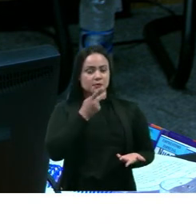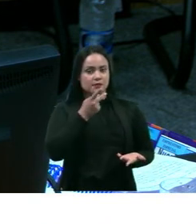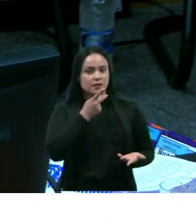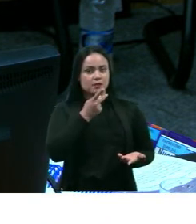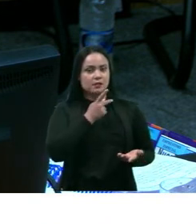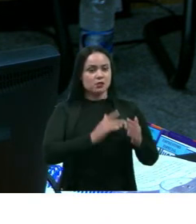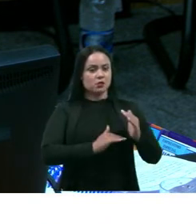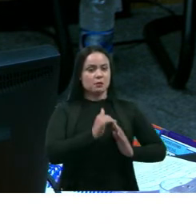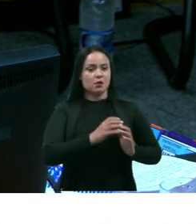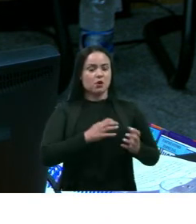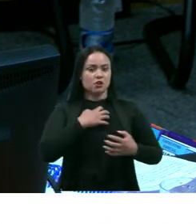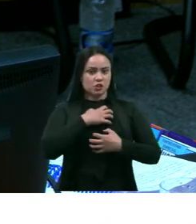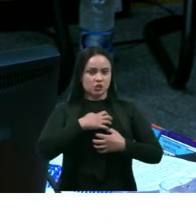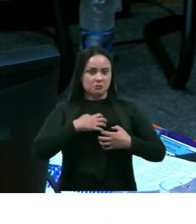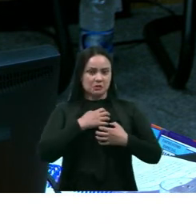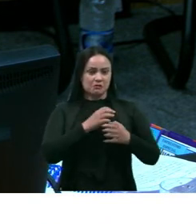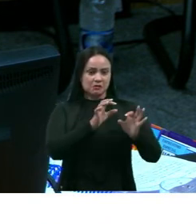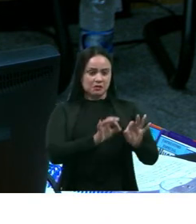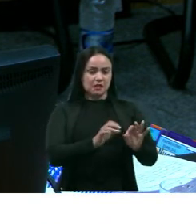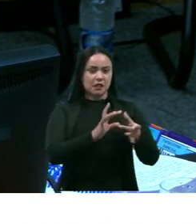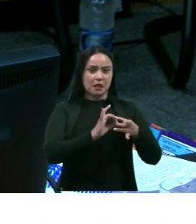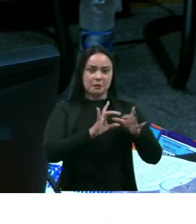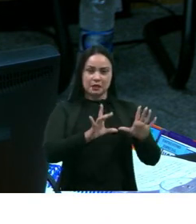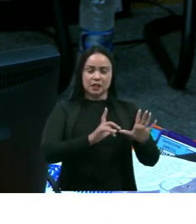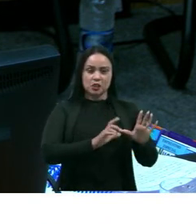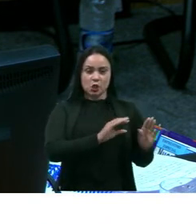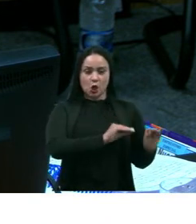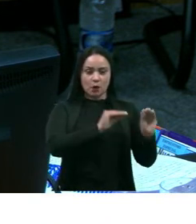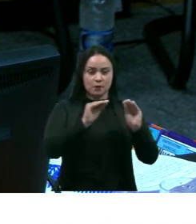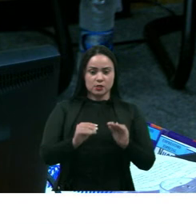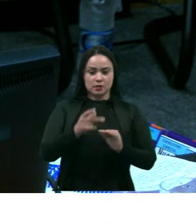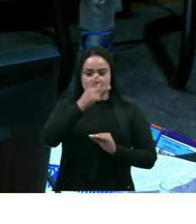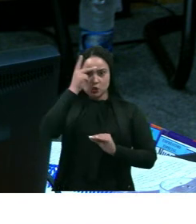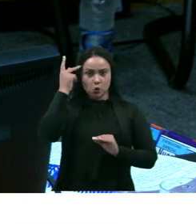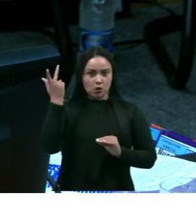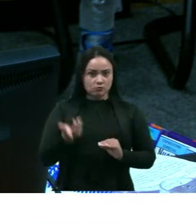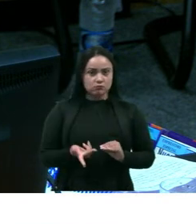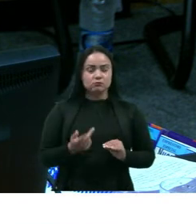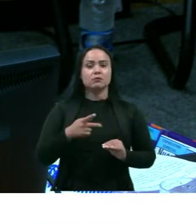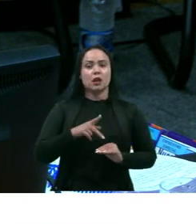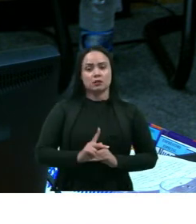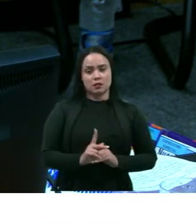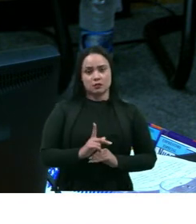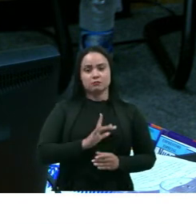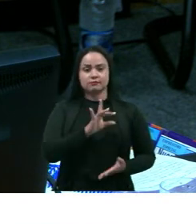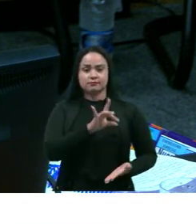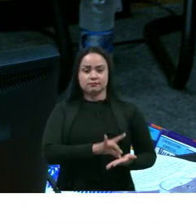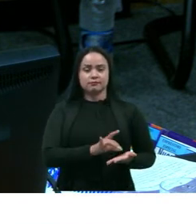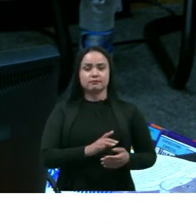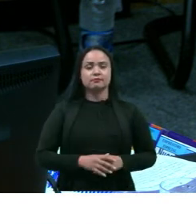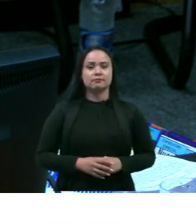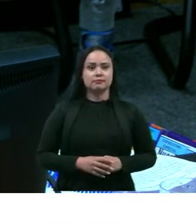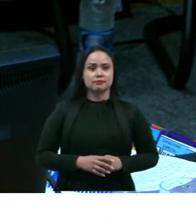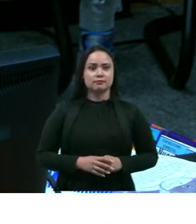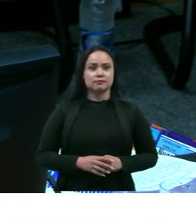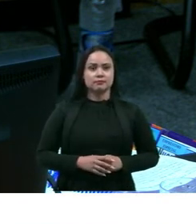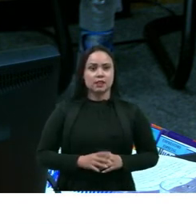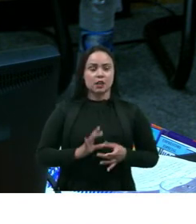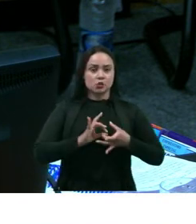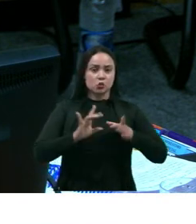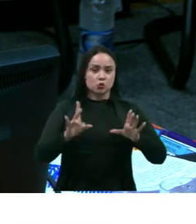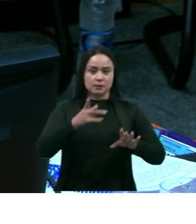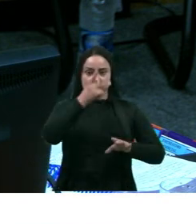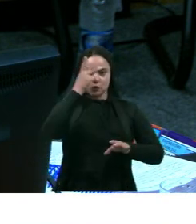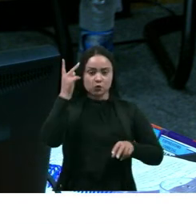manifestar sobre o constrangimento ilegal na liberdade de locomoção do paciente, manteve-se inerte. A soltura